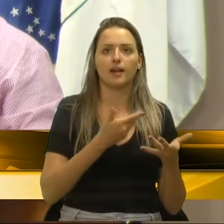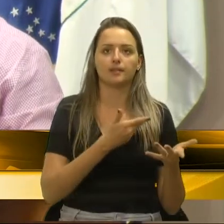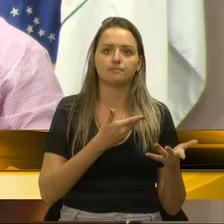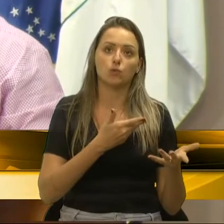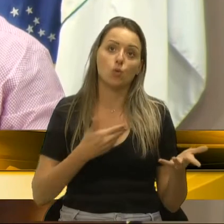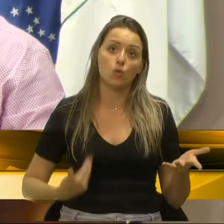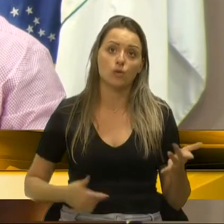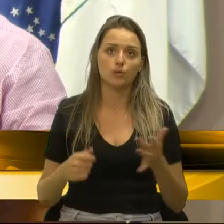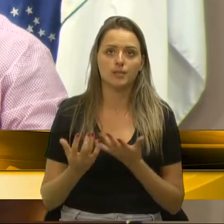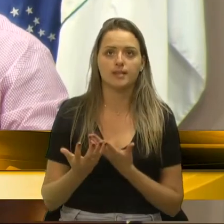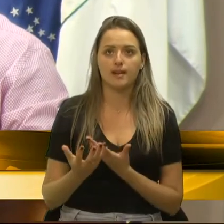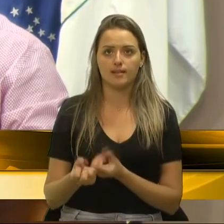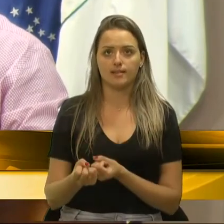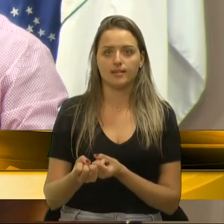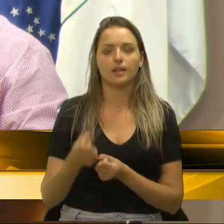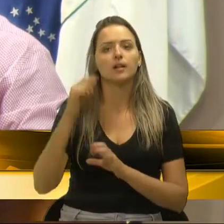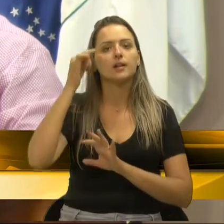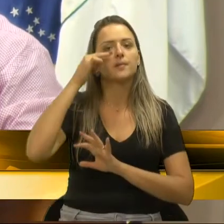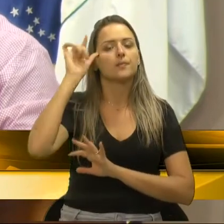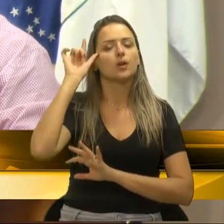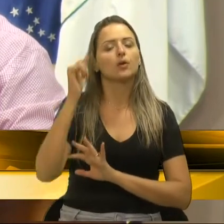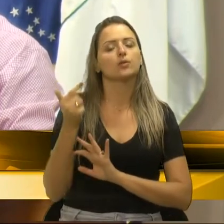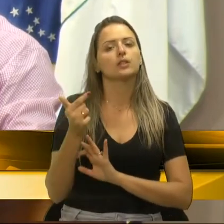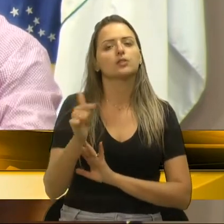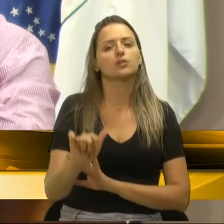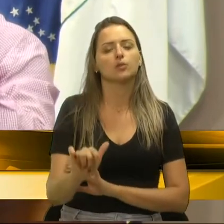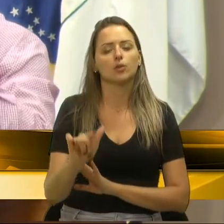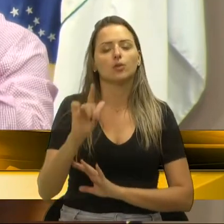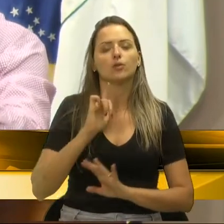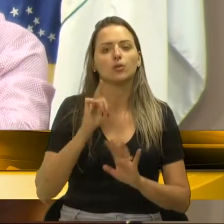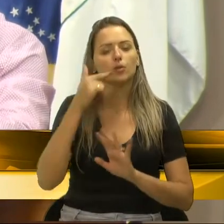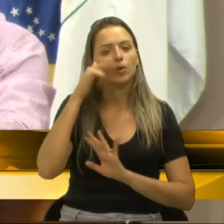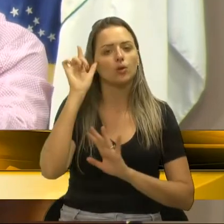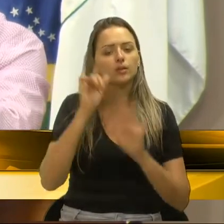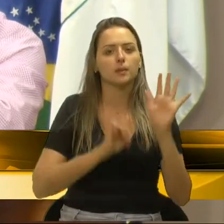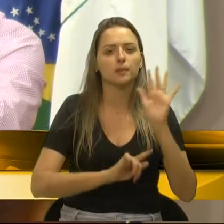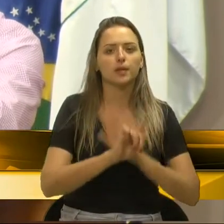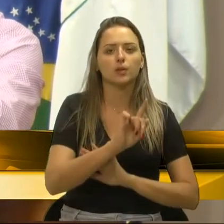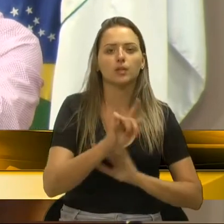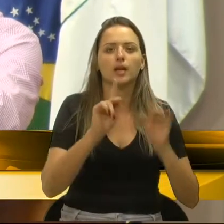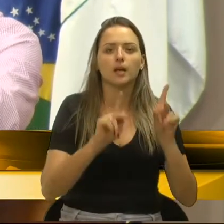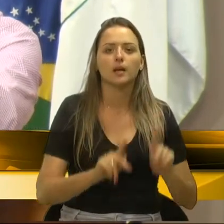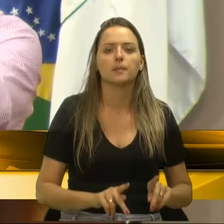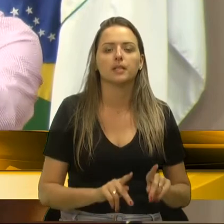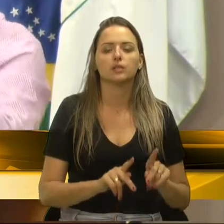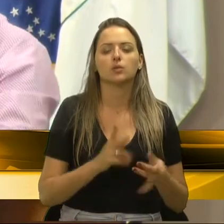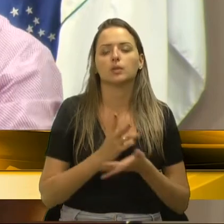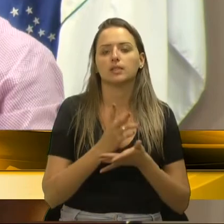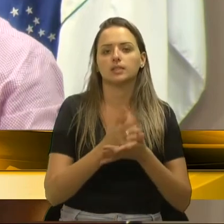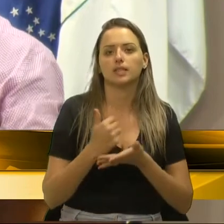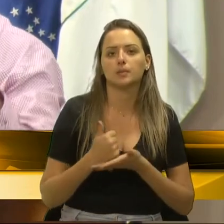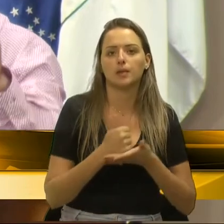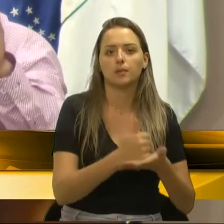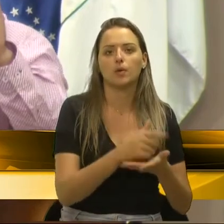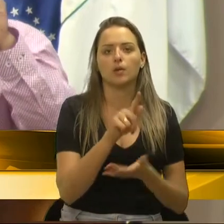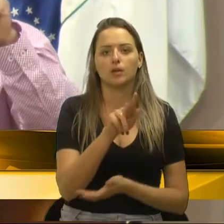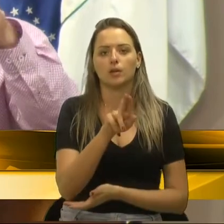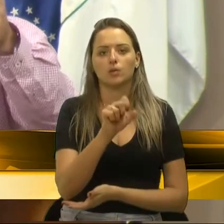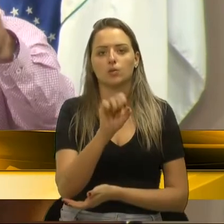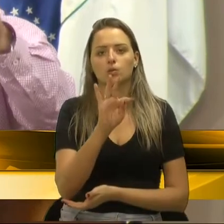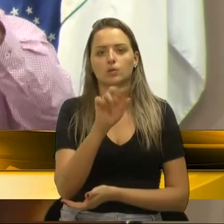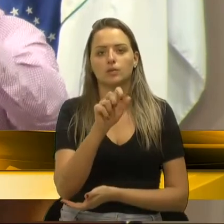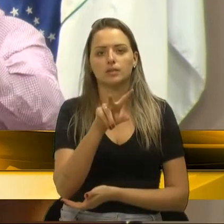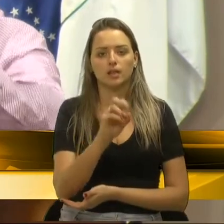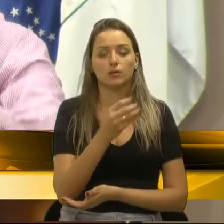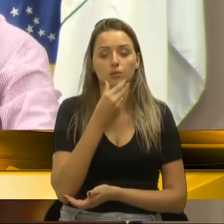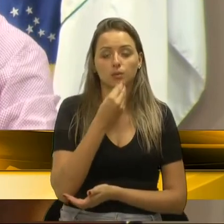moradores. Ontem pela manhã foi questionado uma pessoa que puxa muito lá em Galópolis, do grupo Gustavo Felipe, que numa